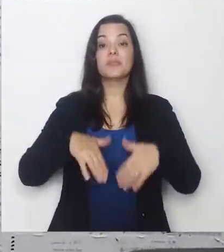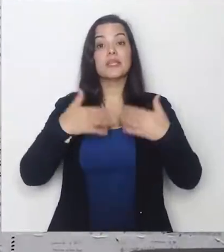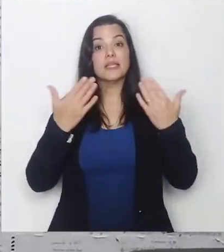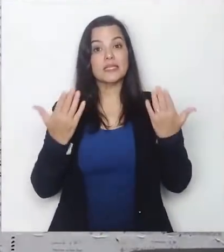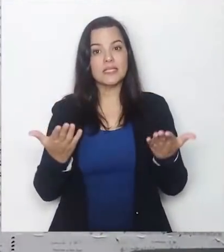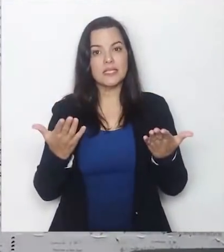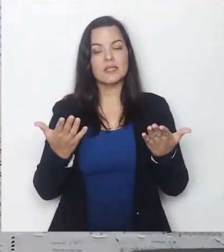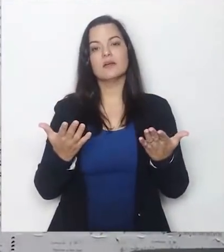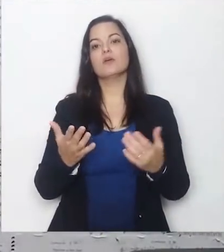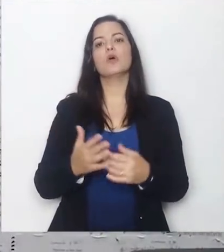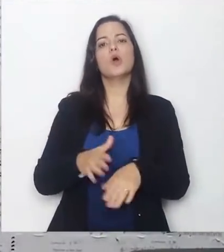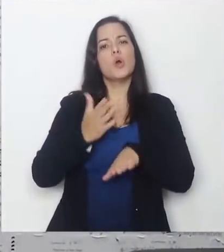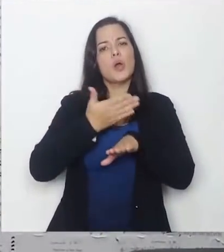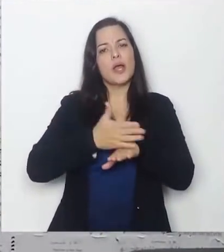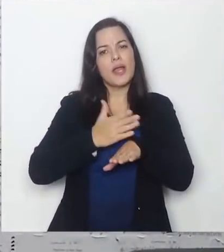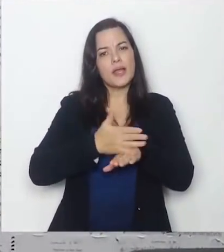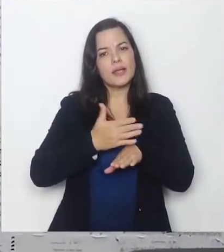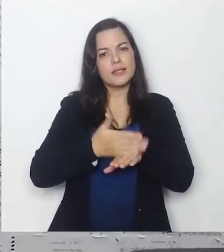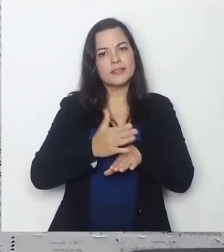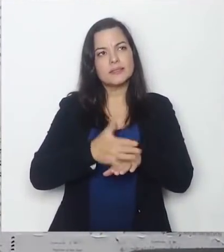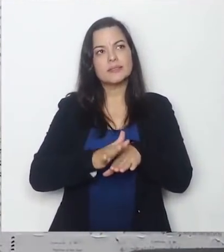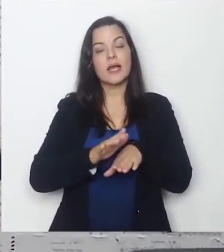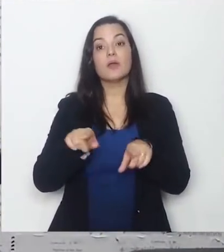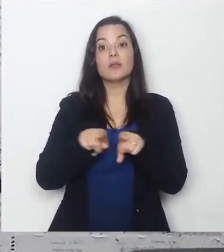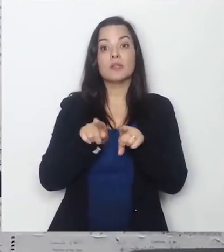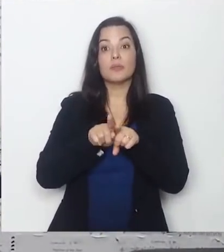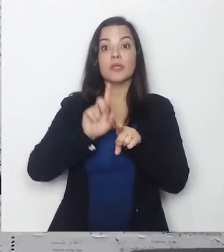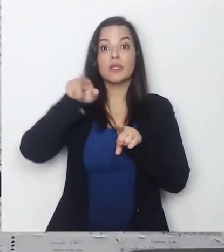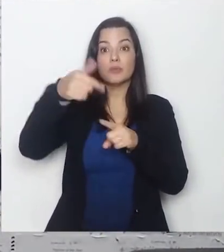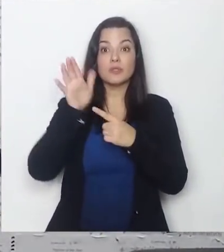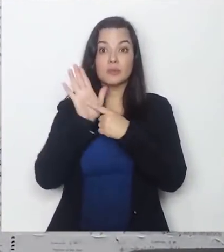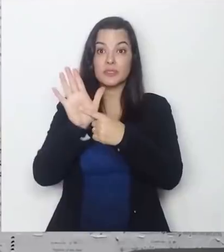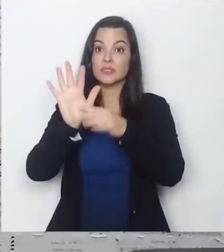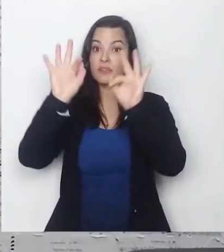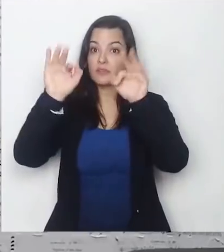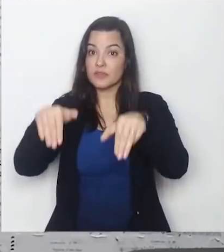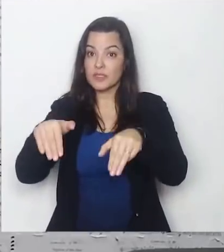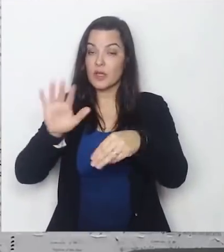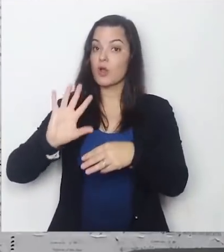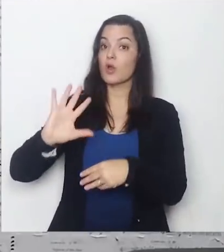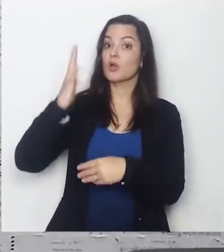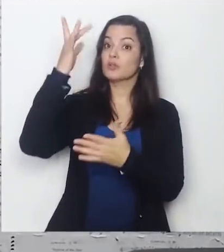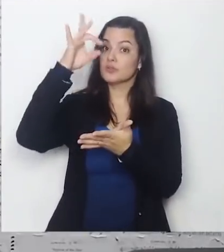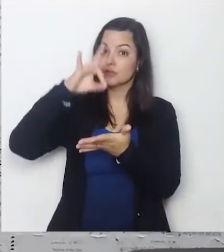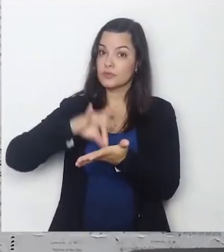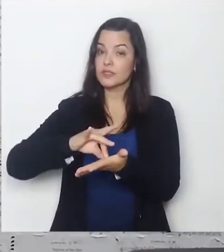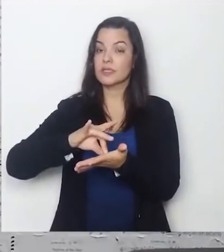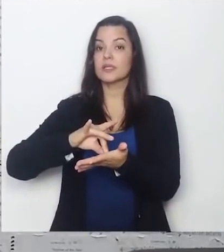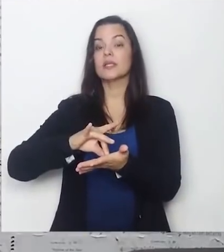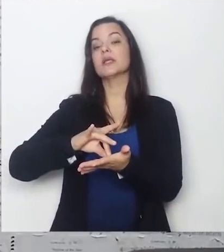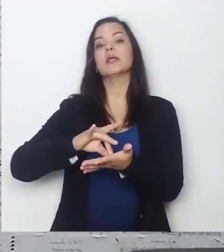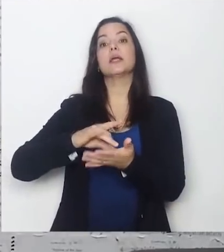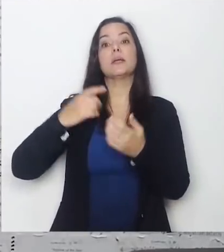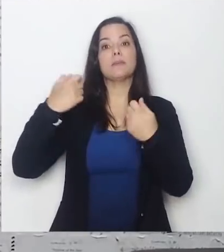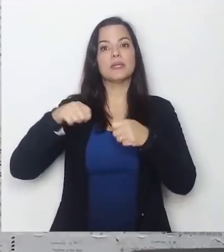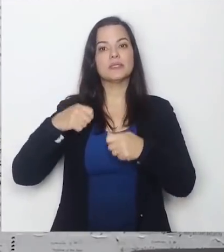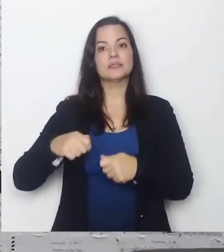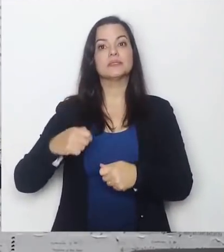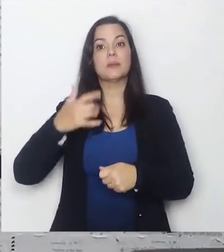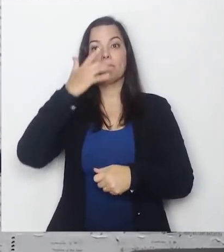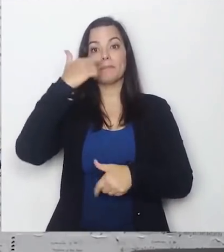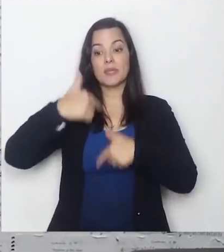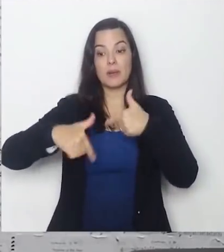Por fim, para que um ensaio e até mesmo um concerto aconteça, a orquestra conta com funcionários de